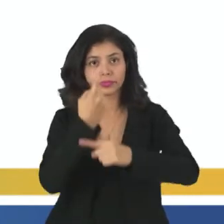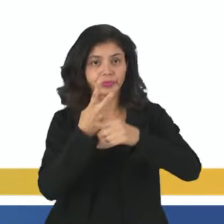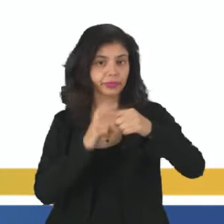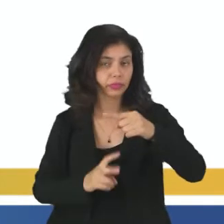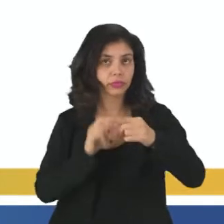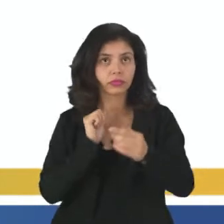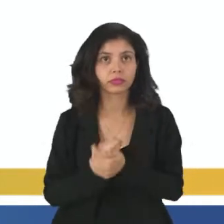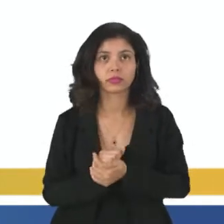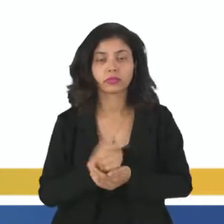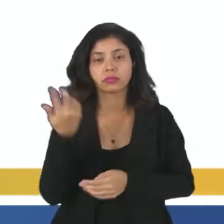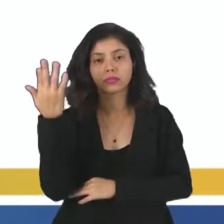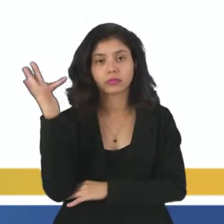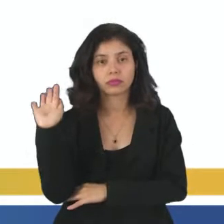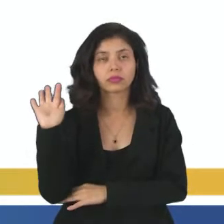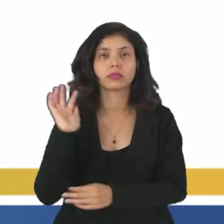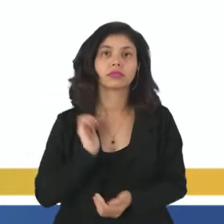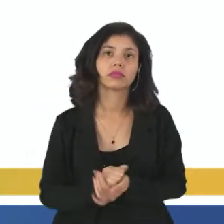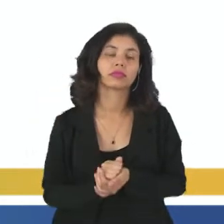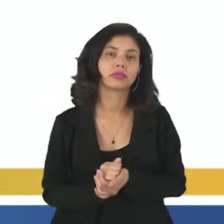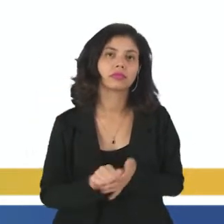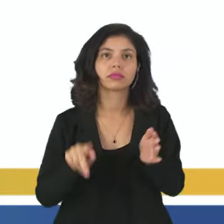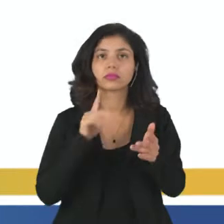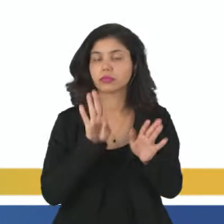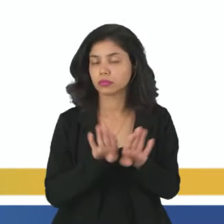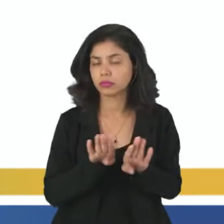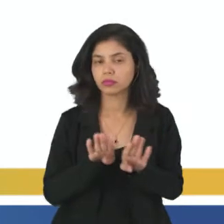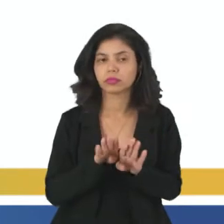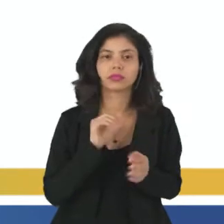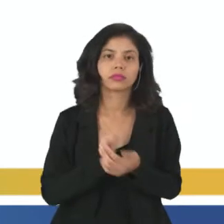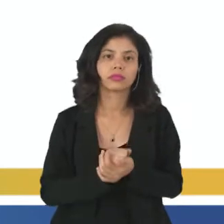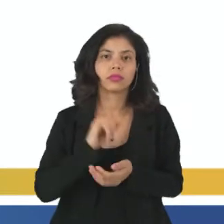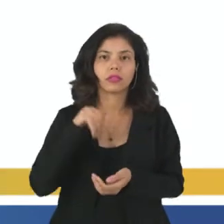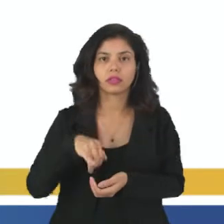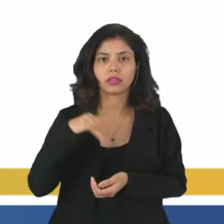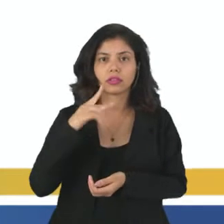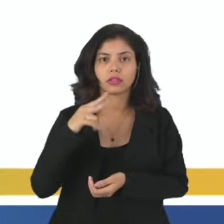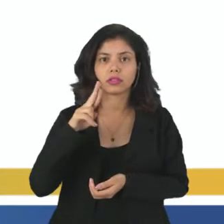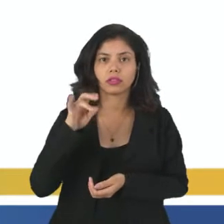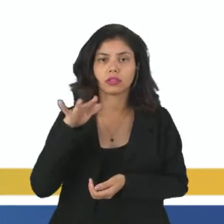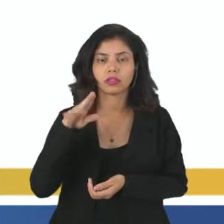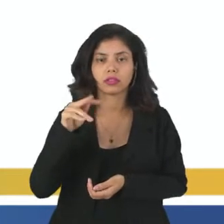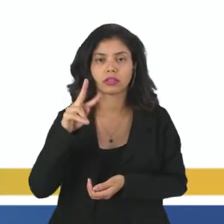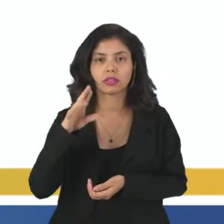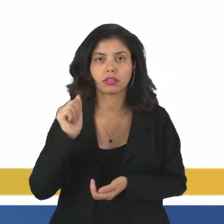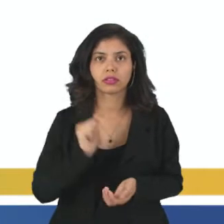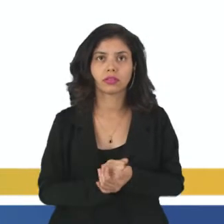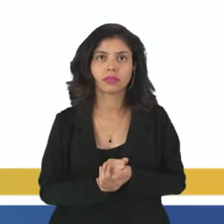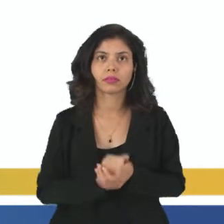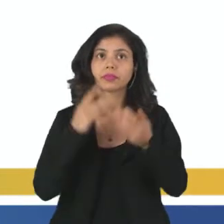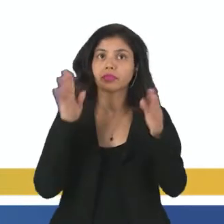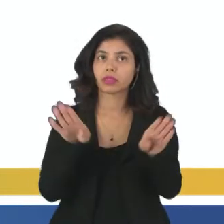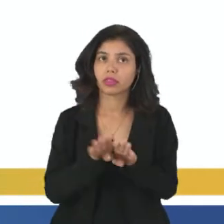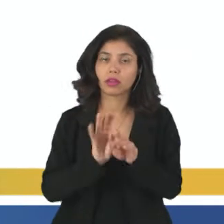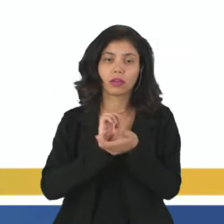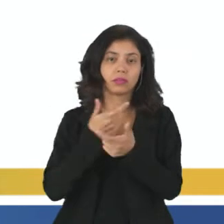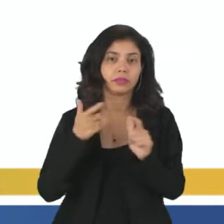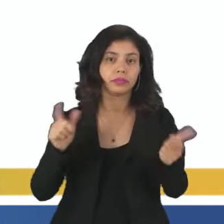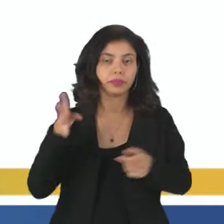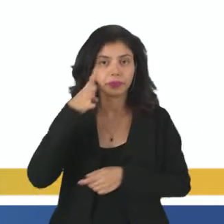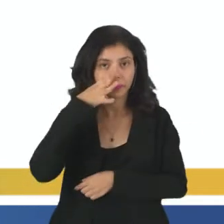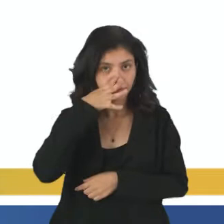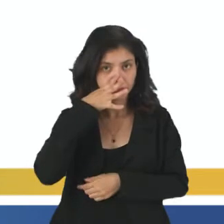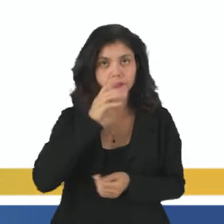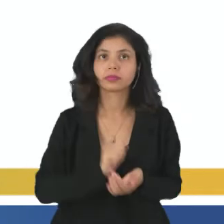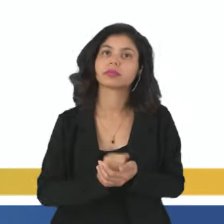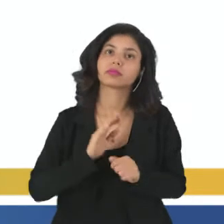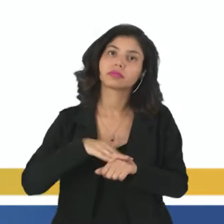território da França. Sem contar na isenção de impostos sobre esse território eclesiástico, que aumentava os interesses dos